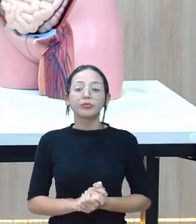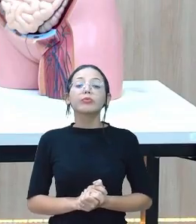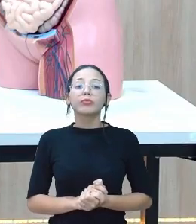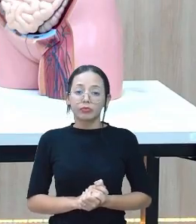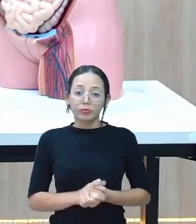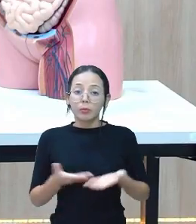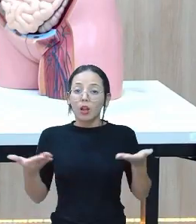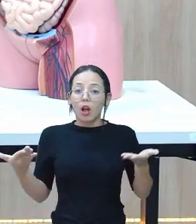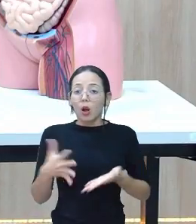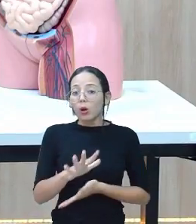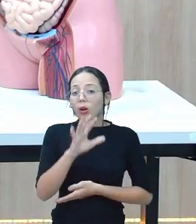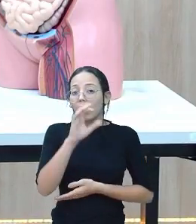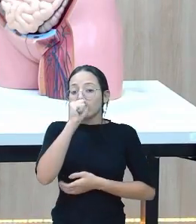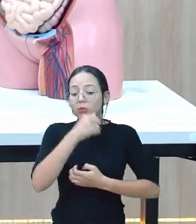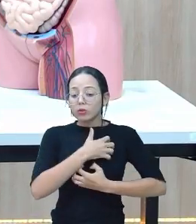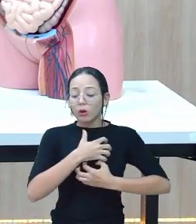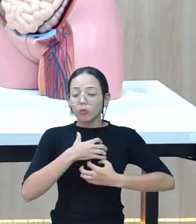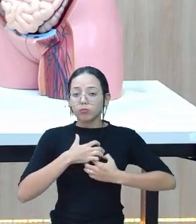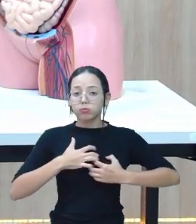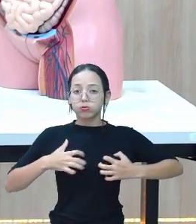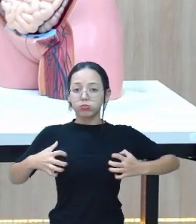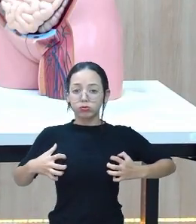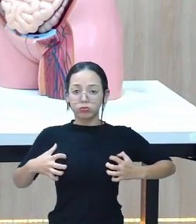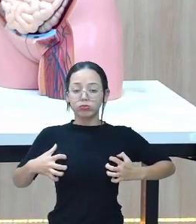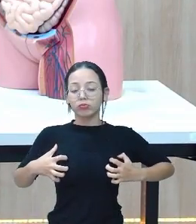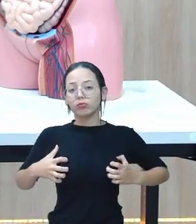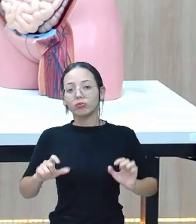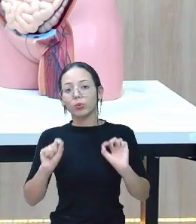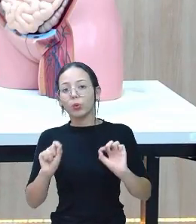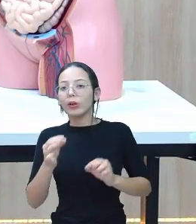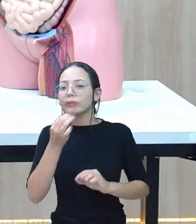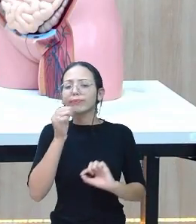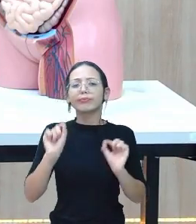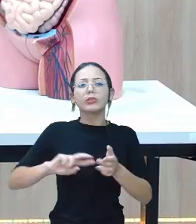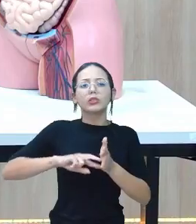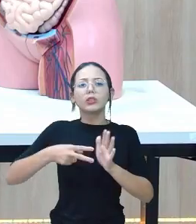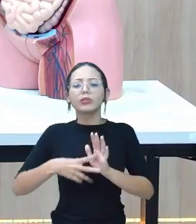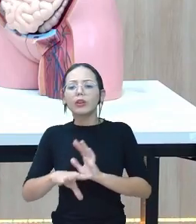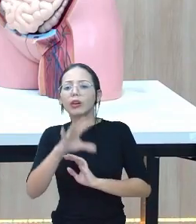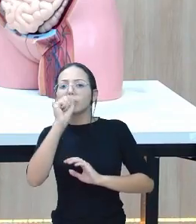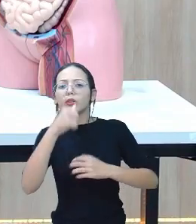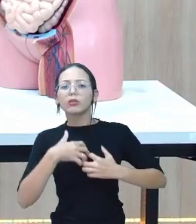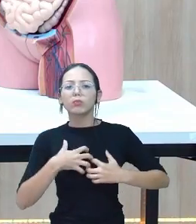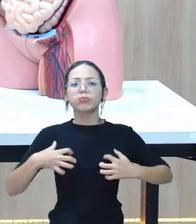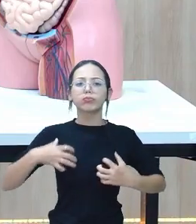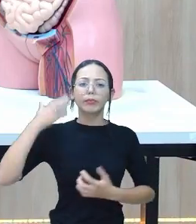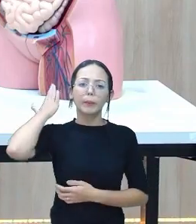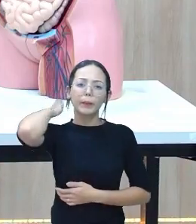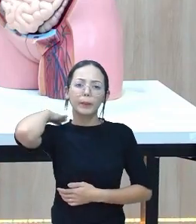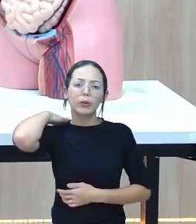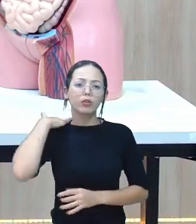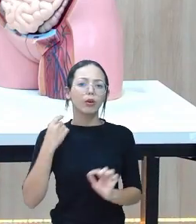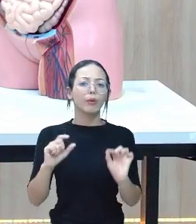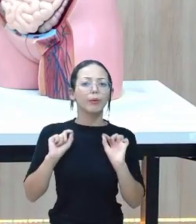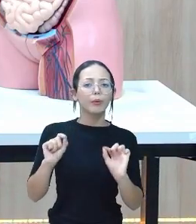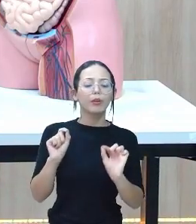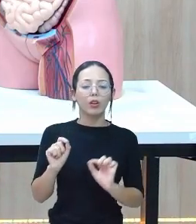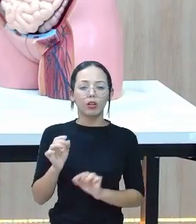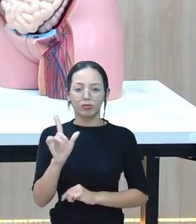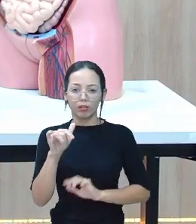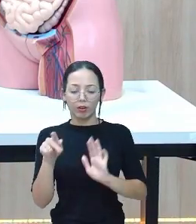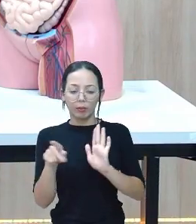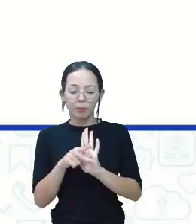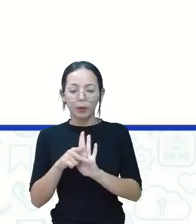E vamos para a nossa respiração pulmonar. Então, o que é a respiração pulmonar? A respiração